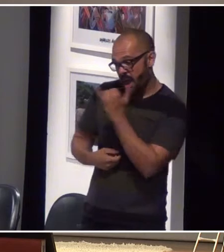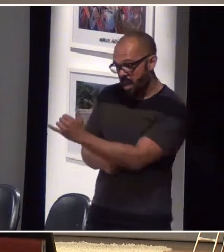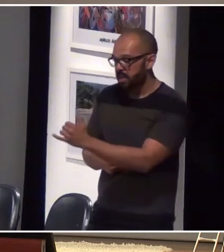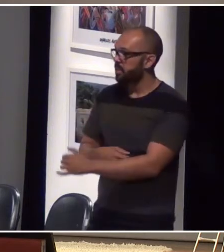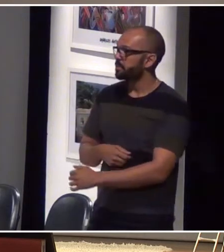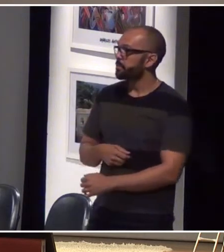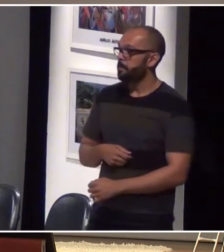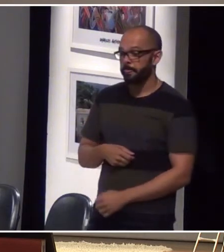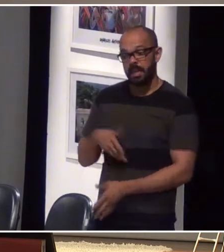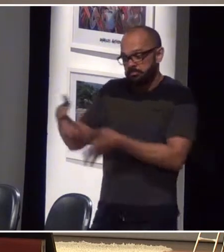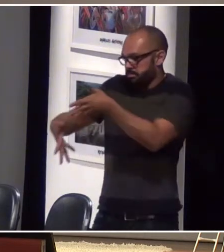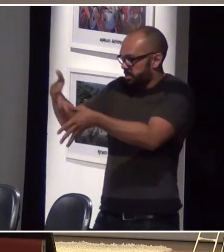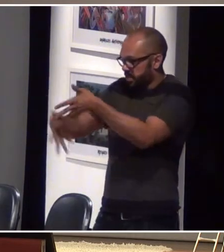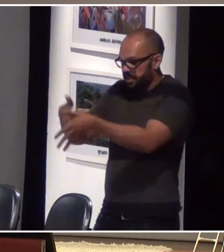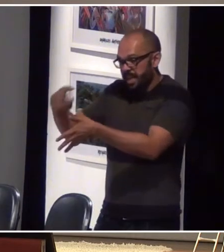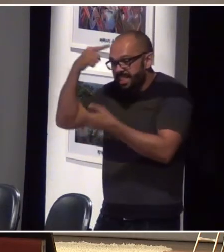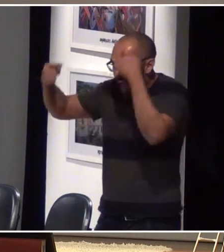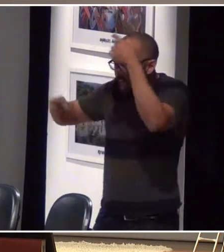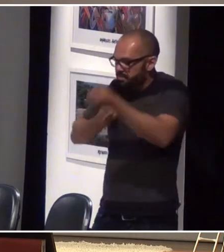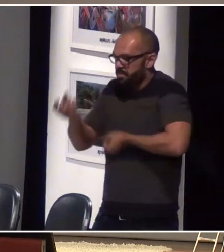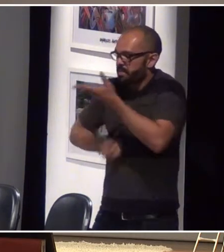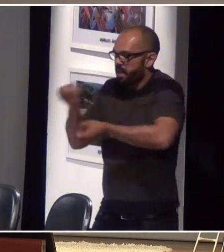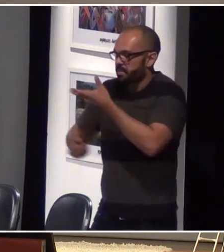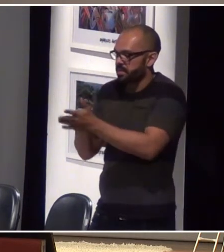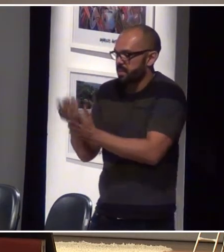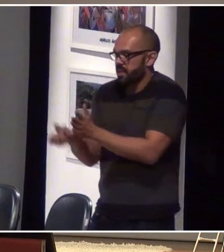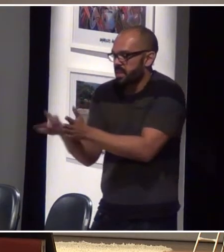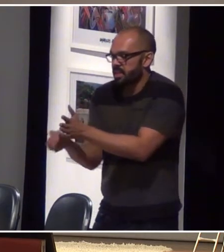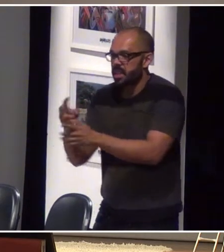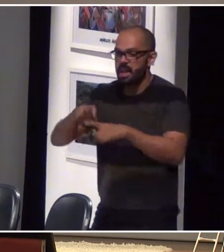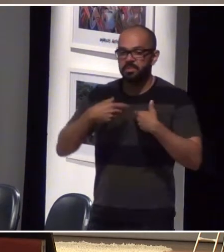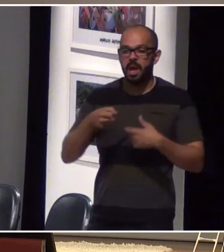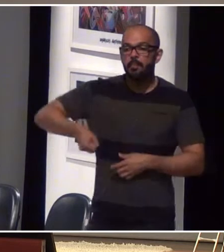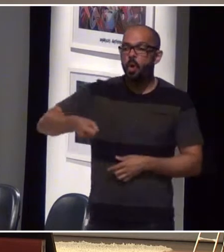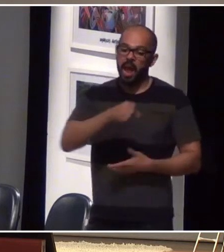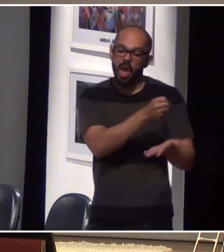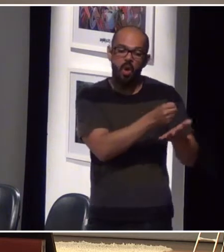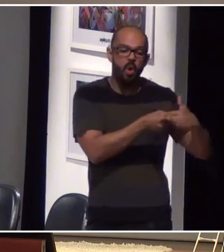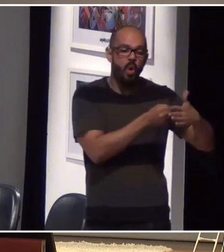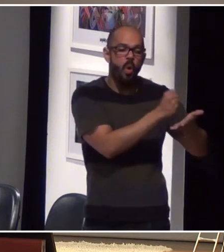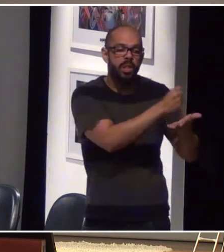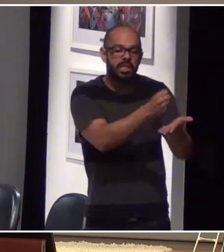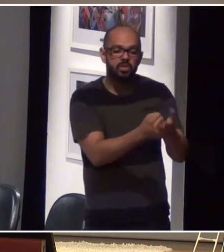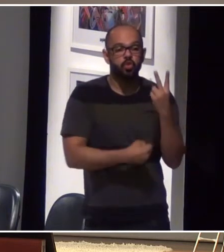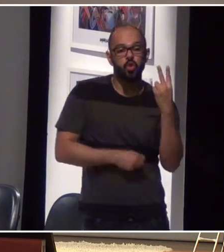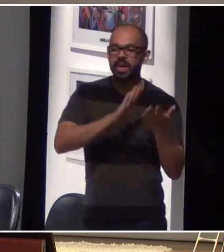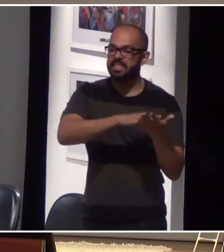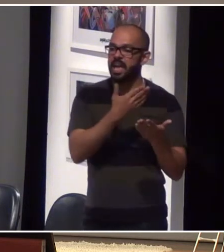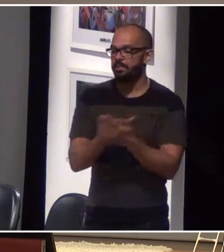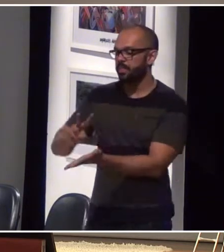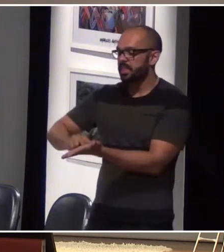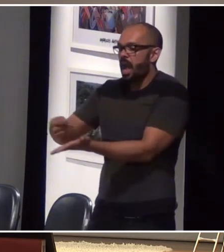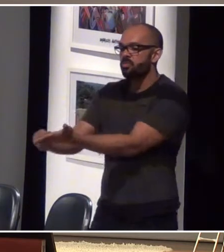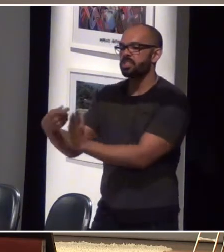para ela assim, ó, sinaliza as tuas ideias, e ela, por conta da bolsa, contratou um intérprete, 2, na verdade, que foram